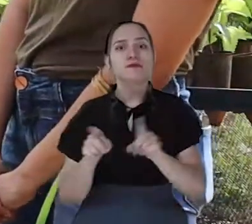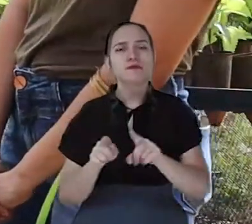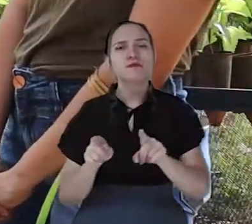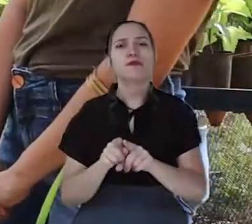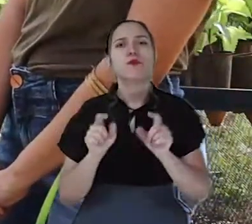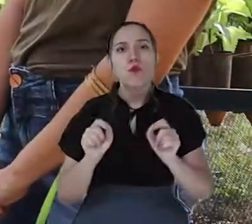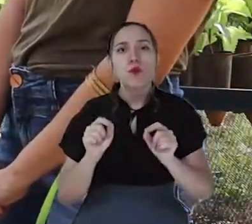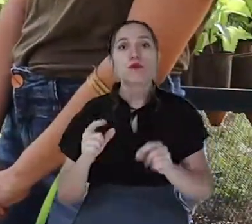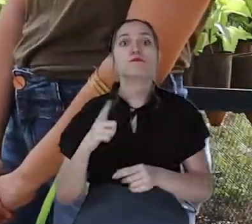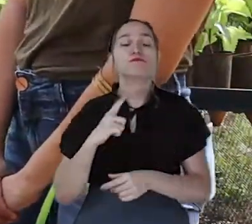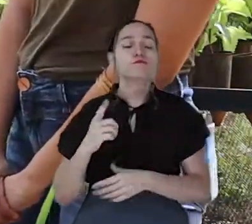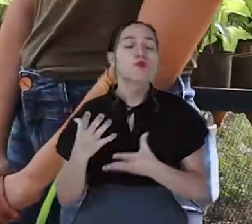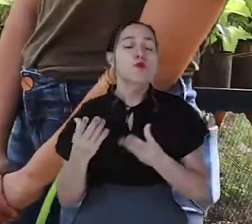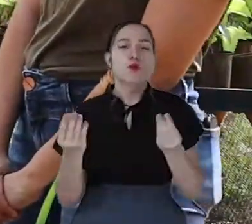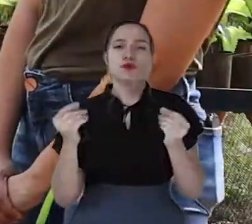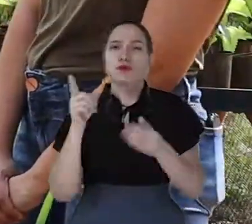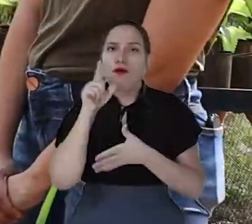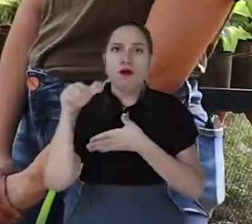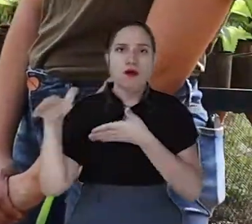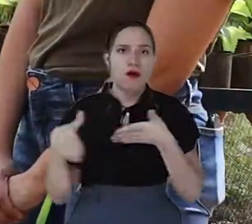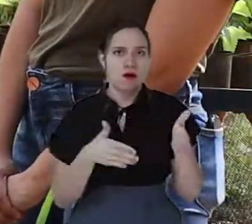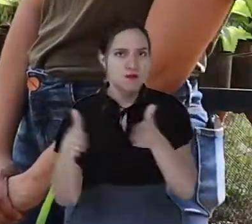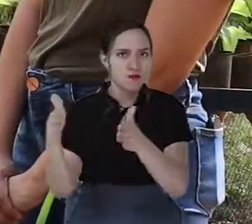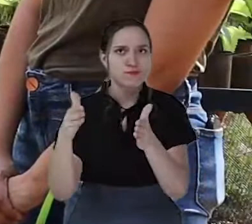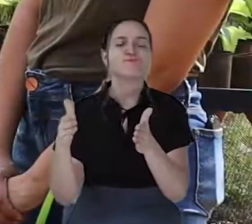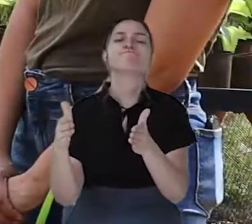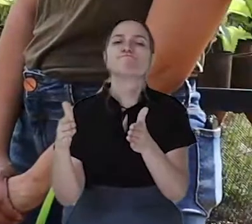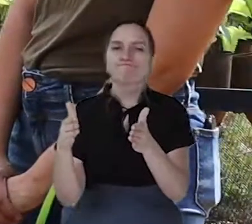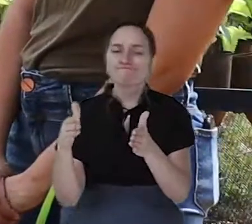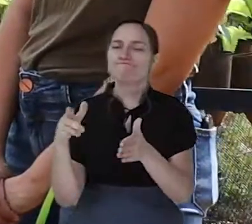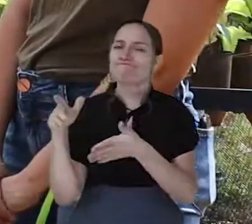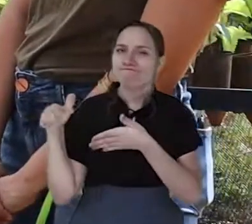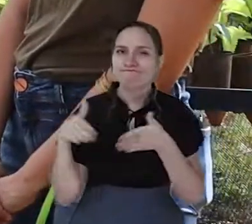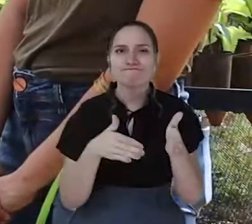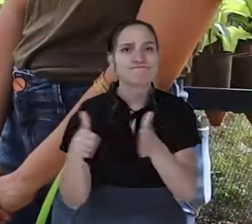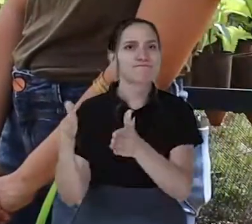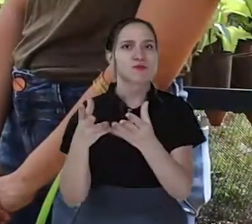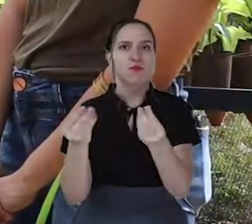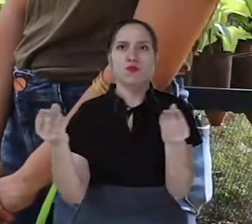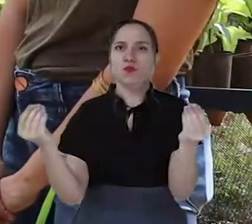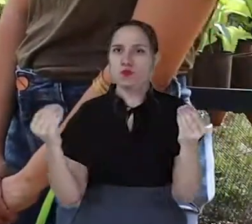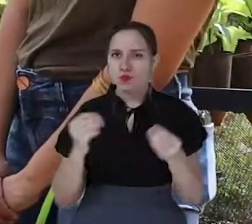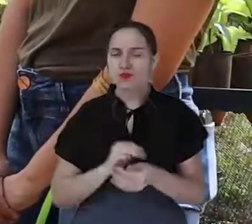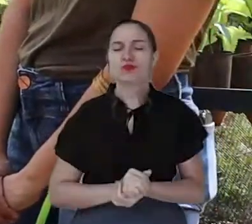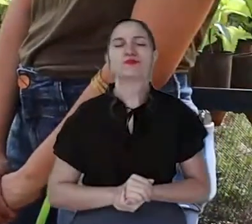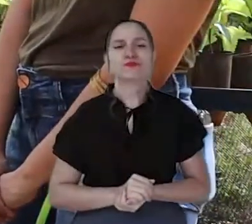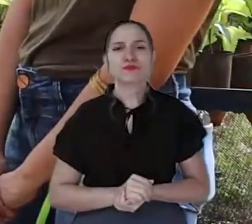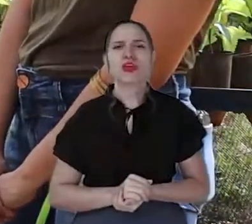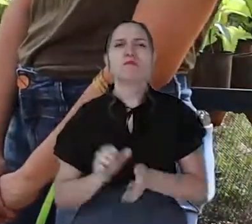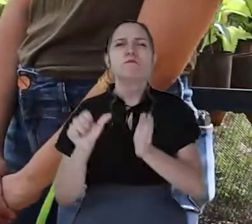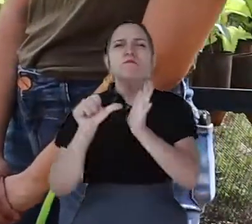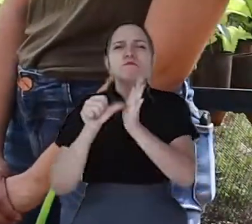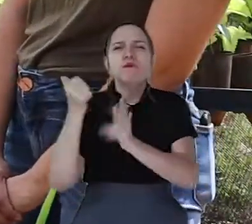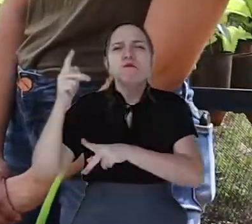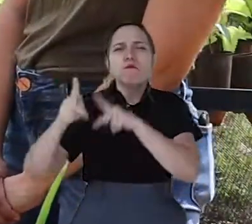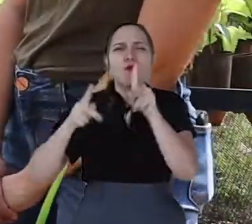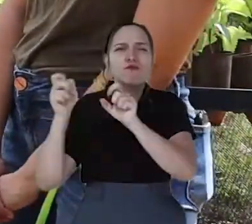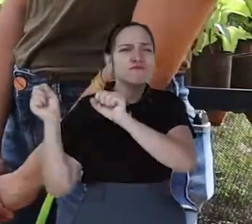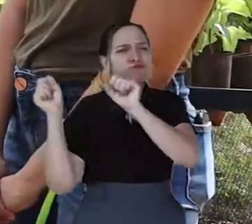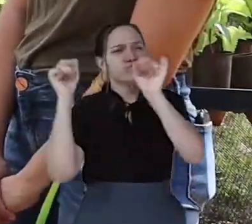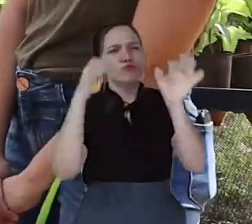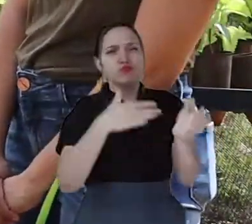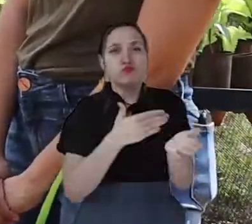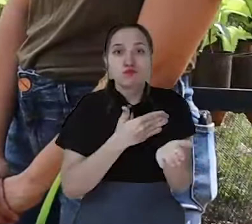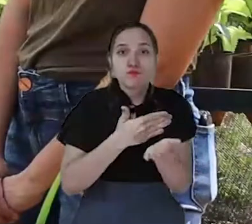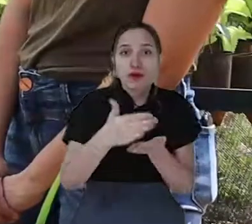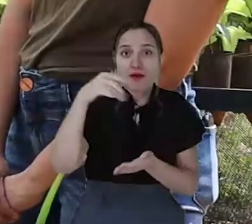riquíssima, né, em água, né, um grande potencial de água, né, que é armazenada aqui nessa região. Então, quando os primeiros ocupantes chegaram aqui, encontraram esse